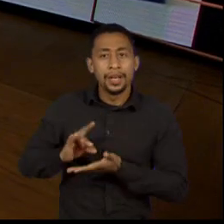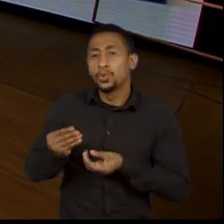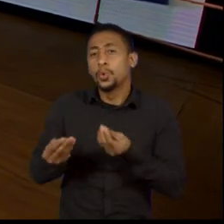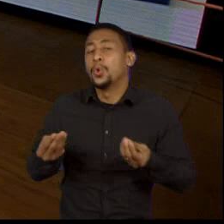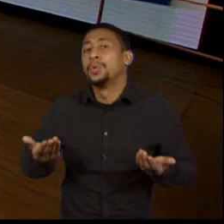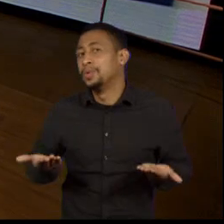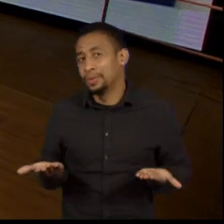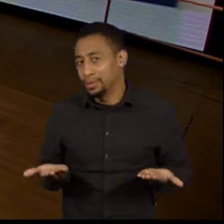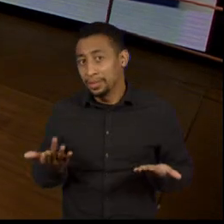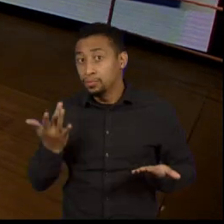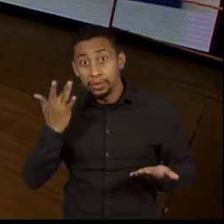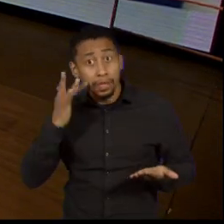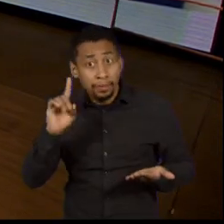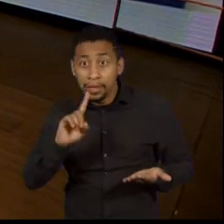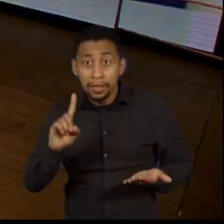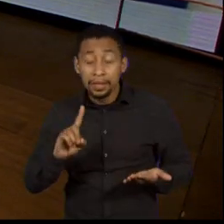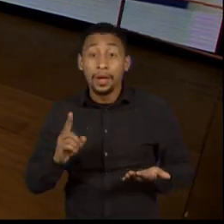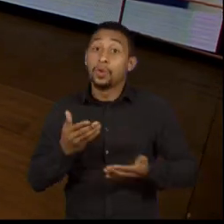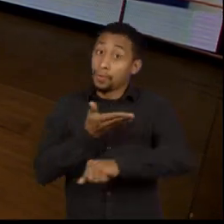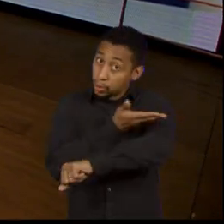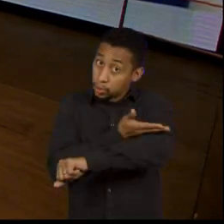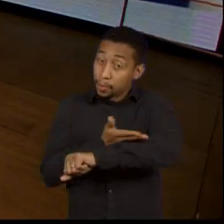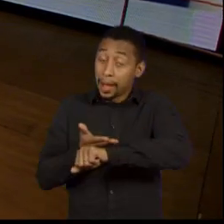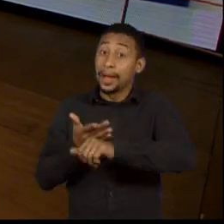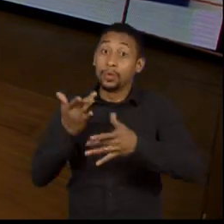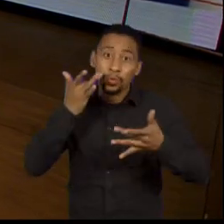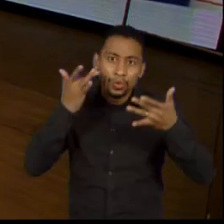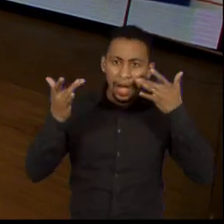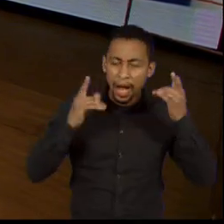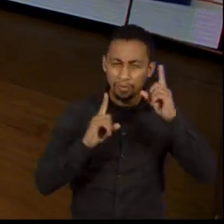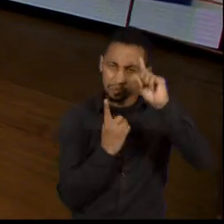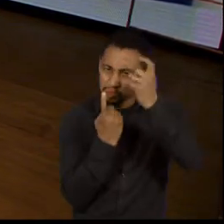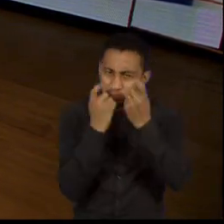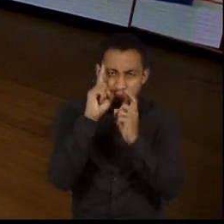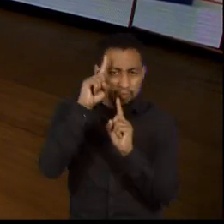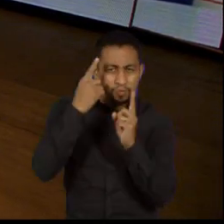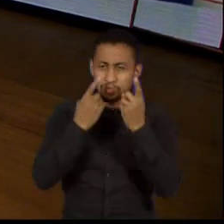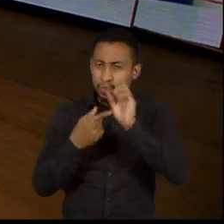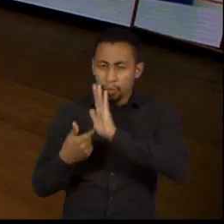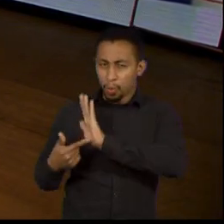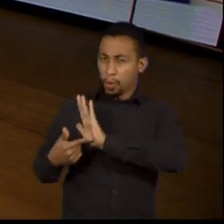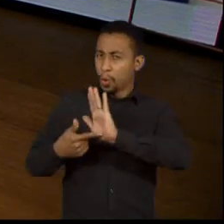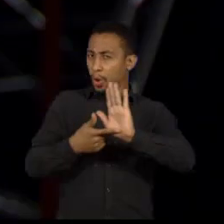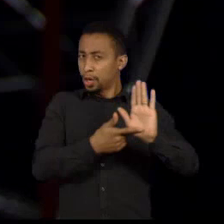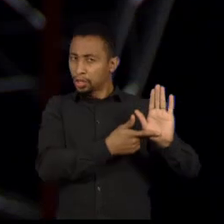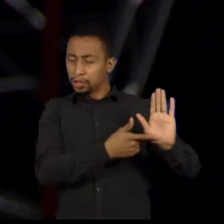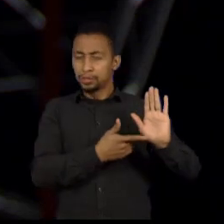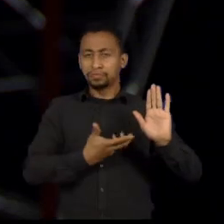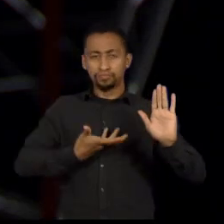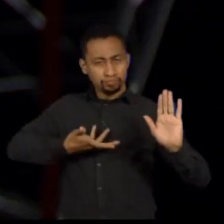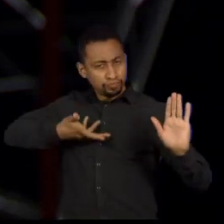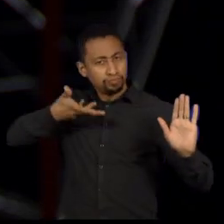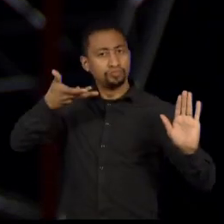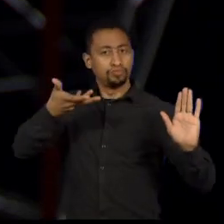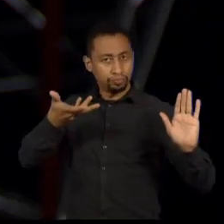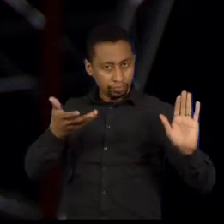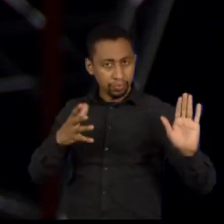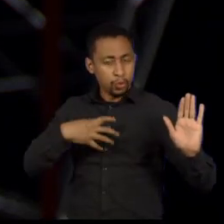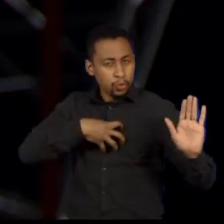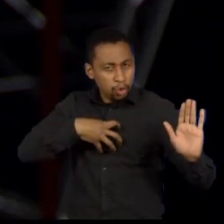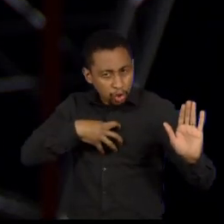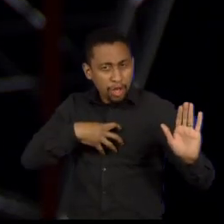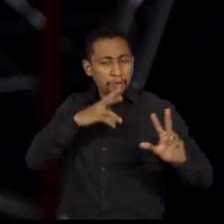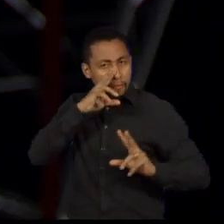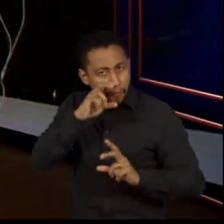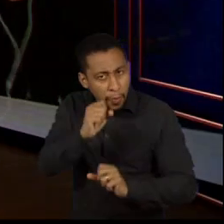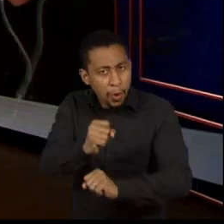naturalidade, né? Eu venho de um teatro muito mais expressionista, de um teatro mais expressivo, né? Em sua forma, em